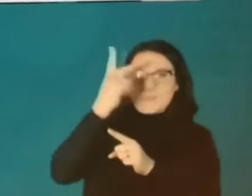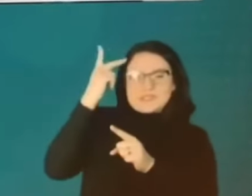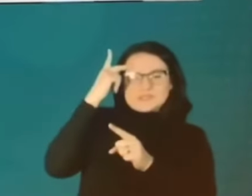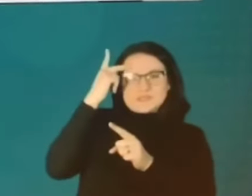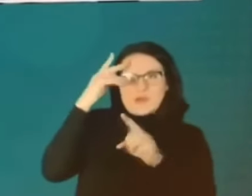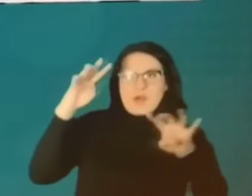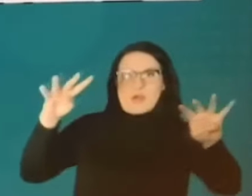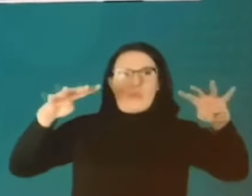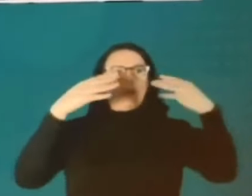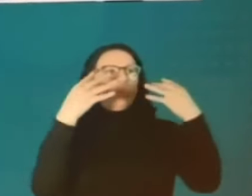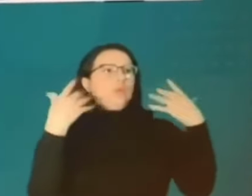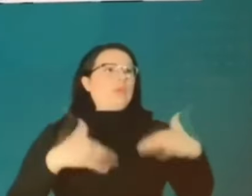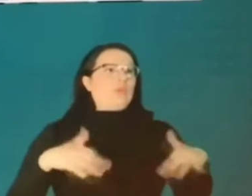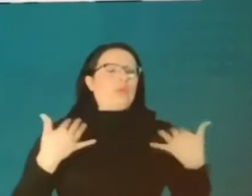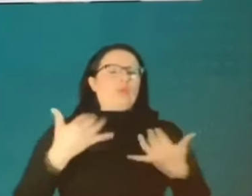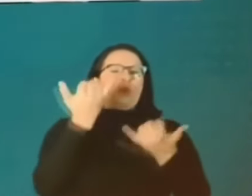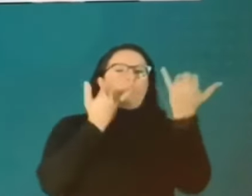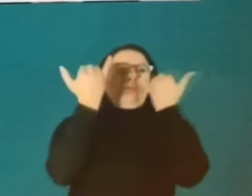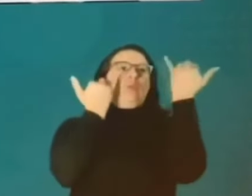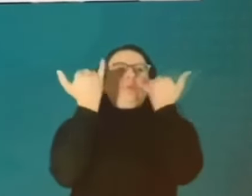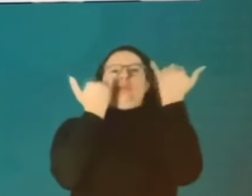modificar